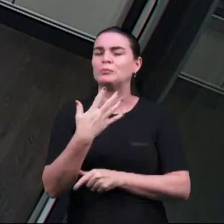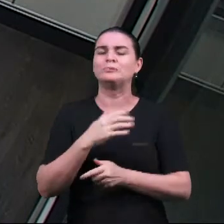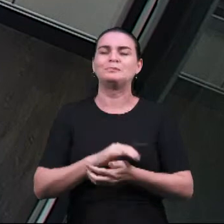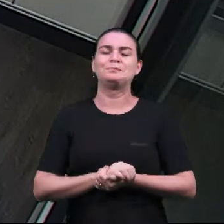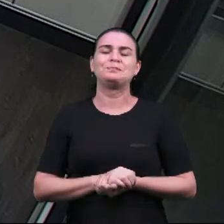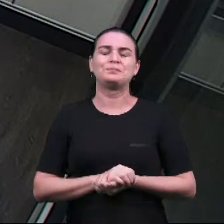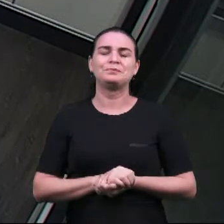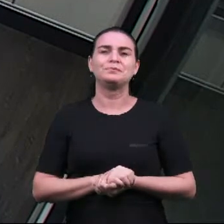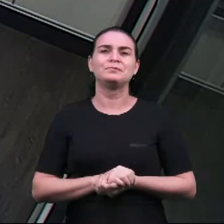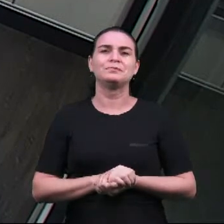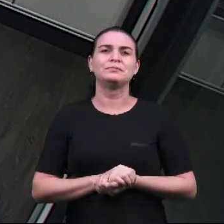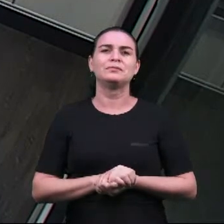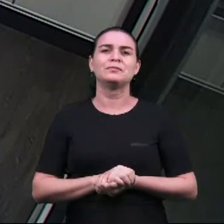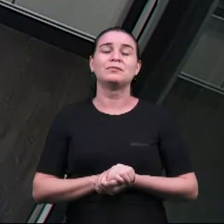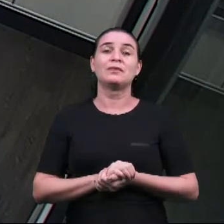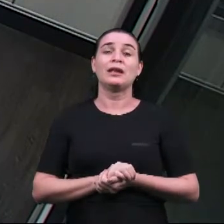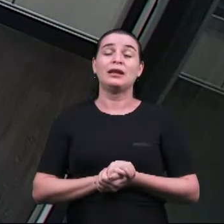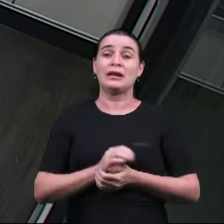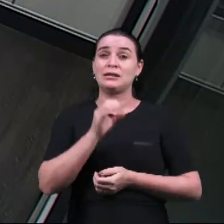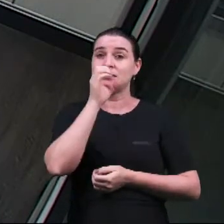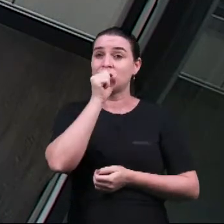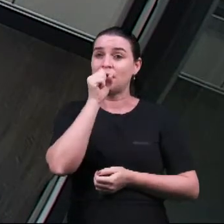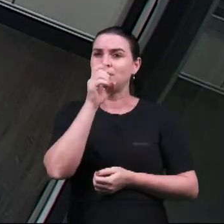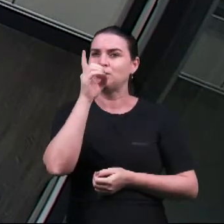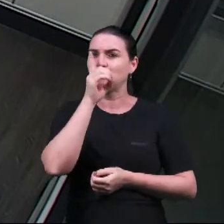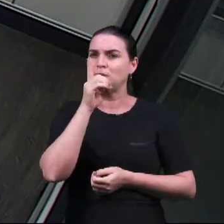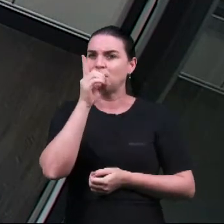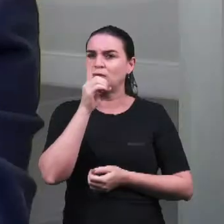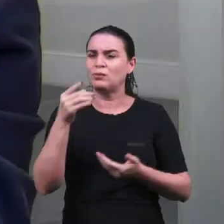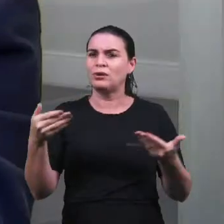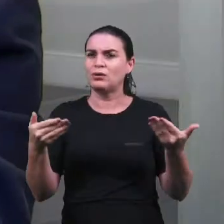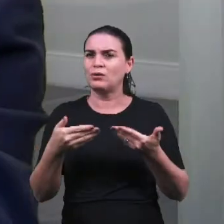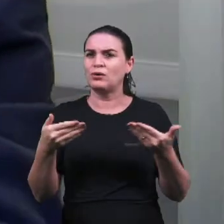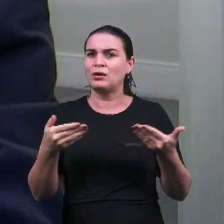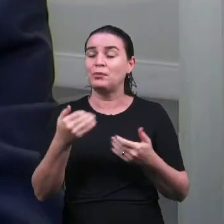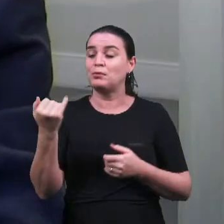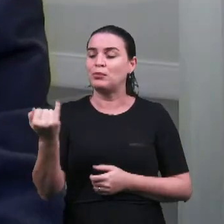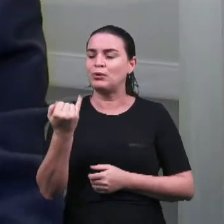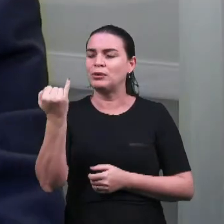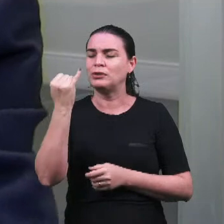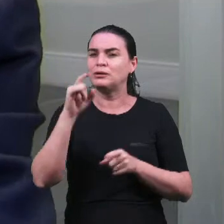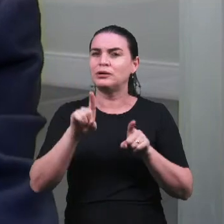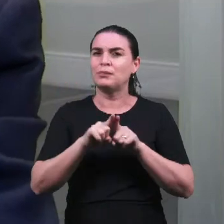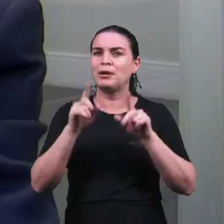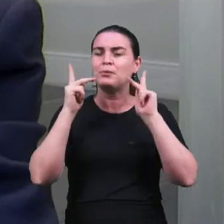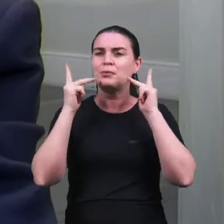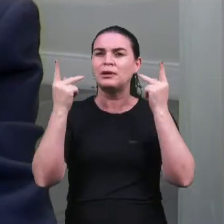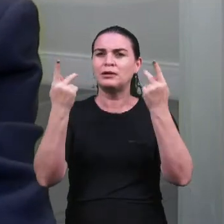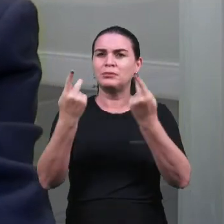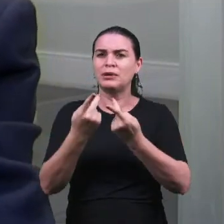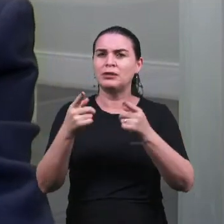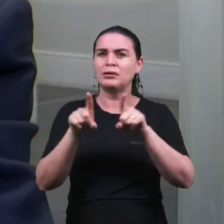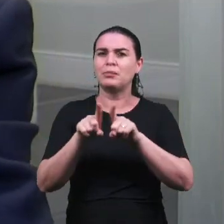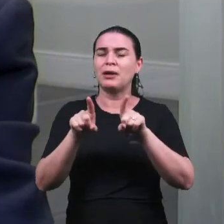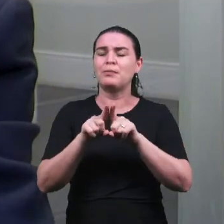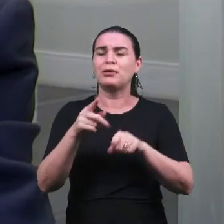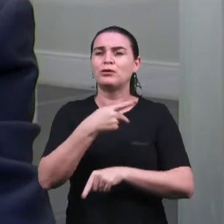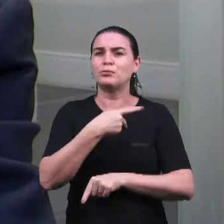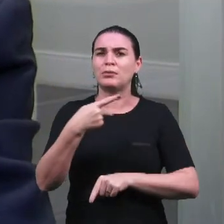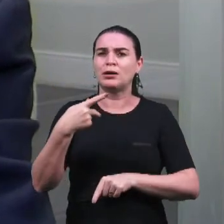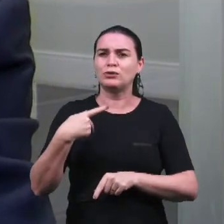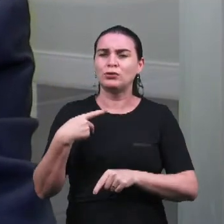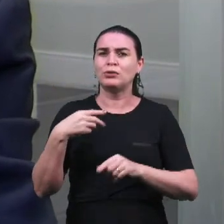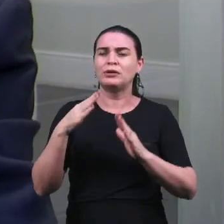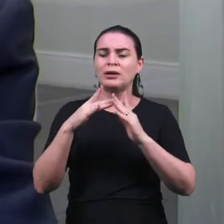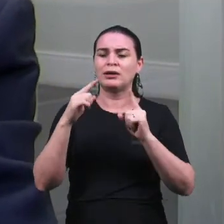Olha, nesse fim de semana, no seminário, pois que é importante, né? Um presbitério para todos os pastores da obra, todos